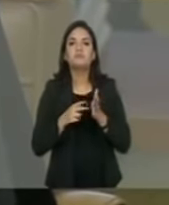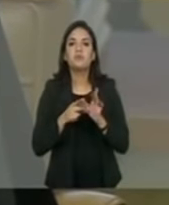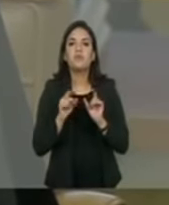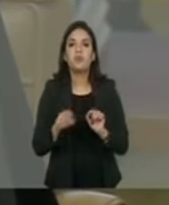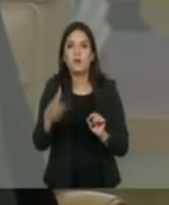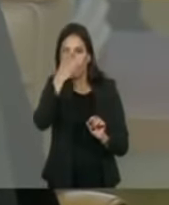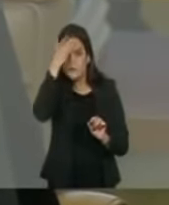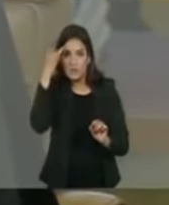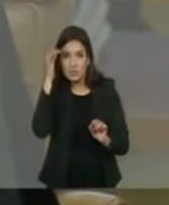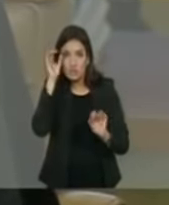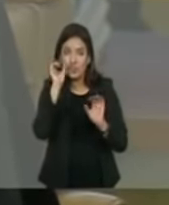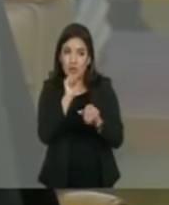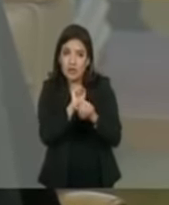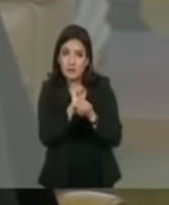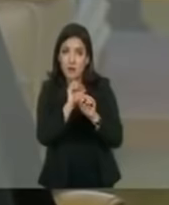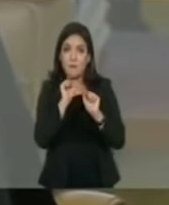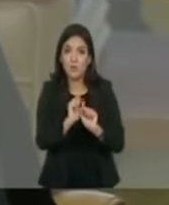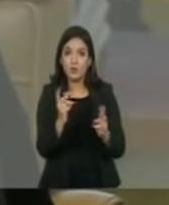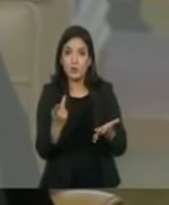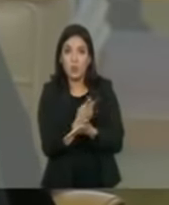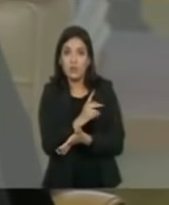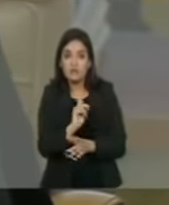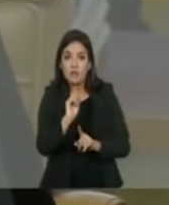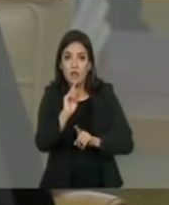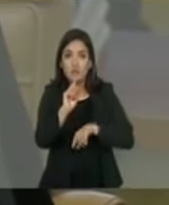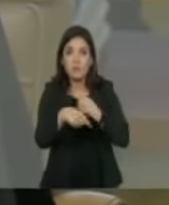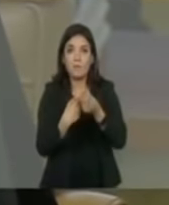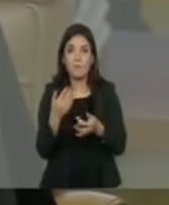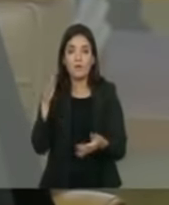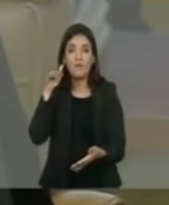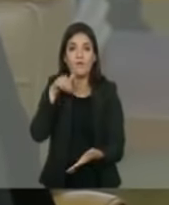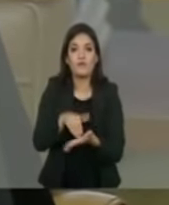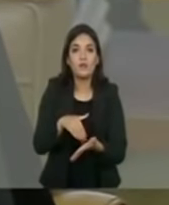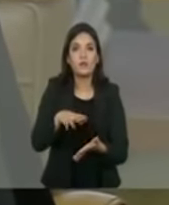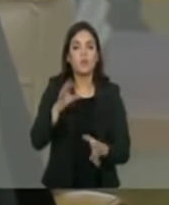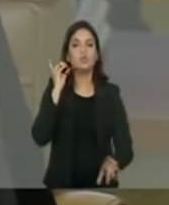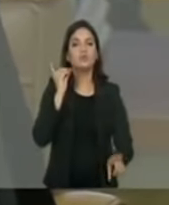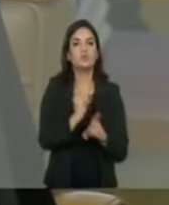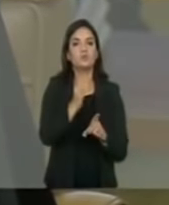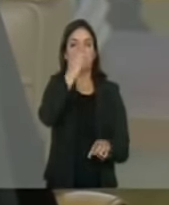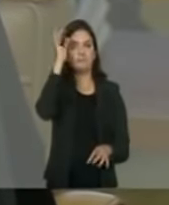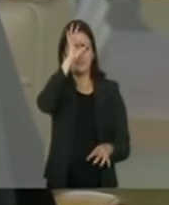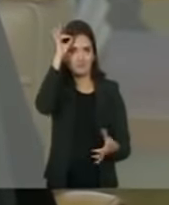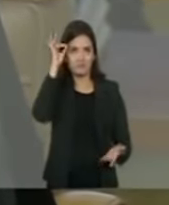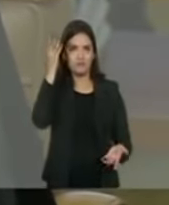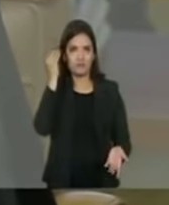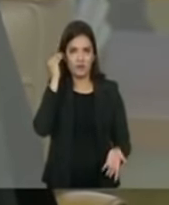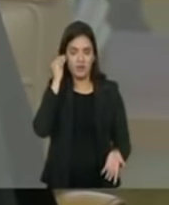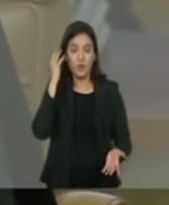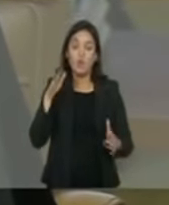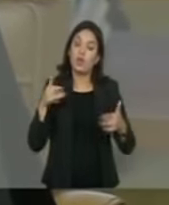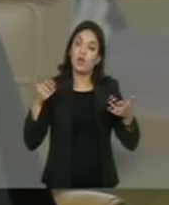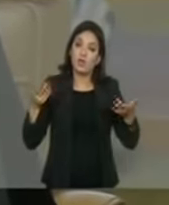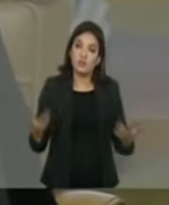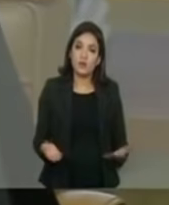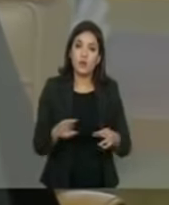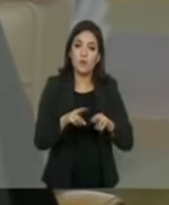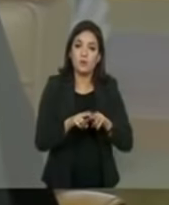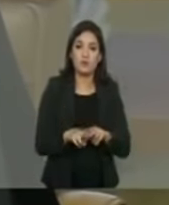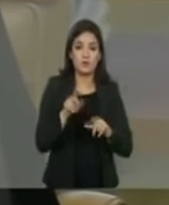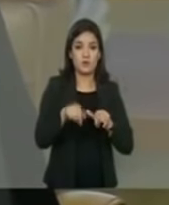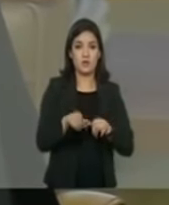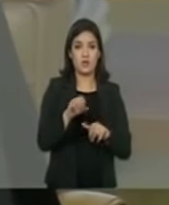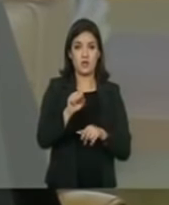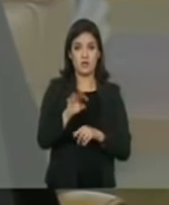penal em um estado democrático de direito fecham seus rasgos e o supremo tribunal federal se o presidente